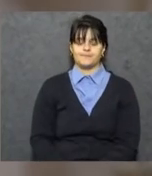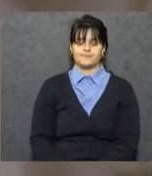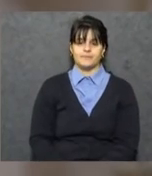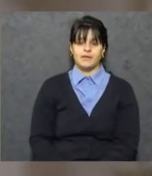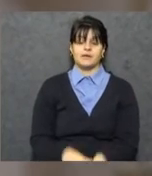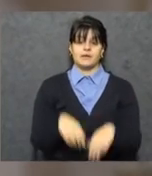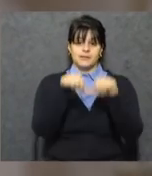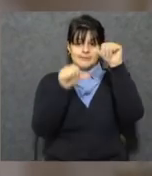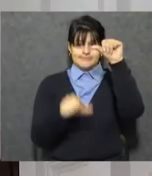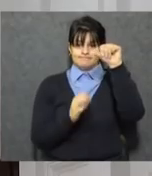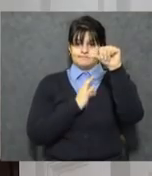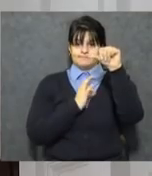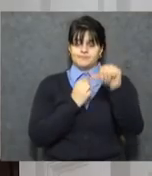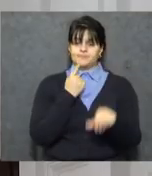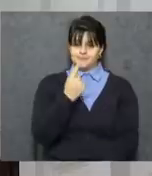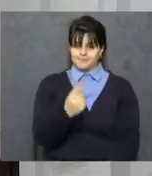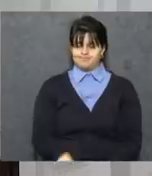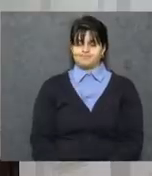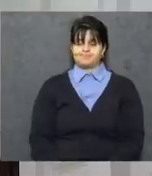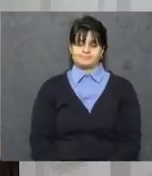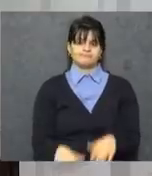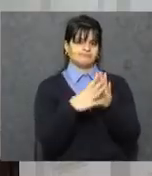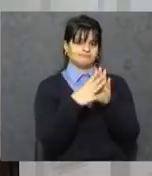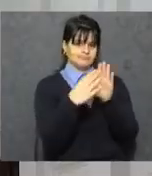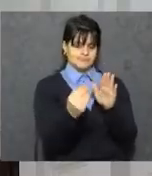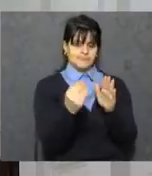Palavra do Senhor. Graças a Deus.